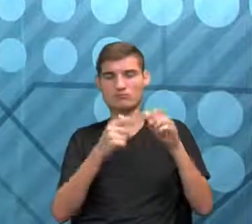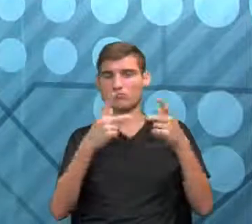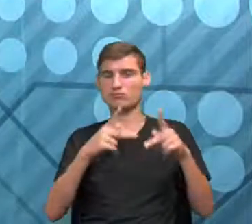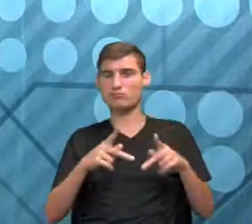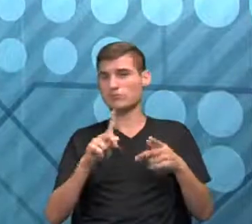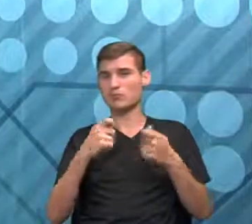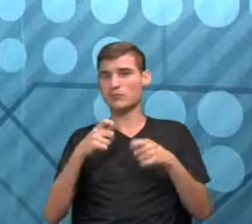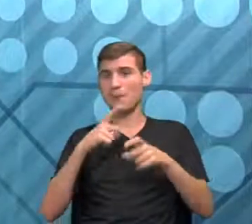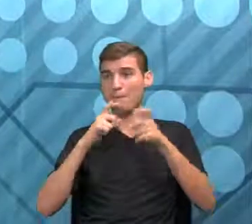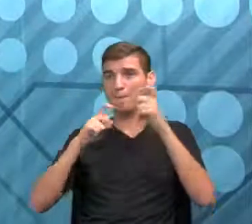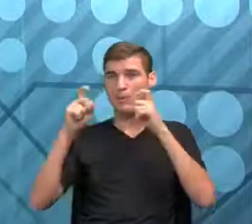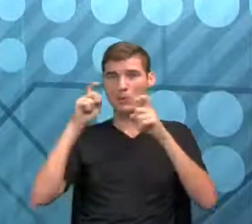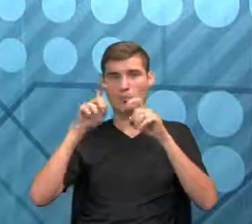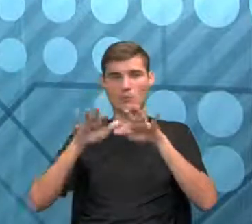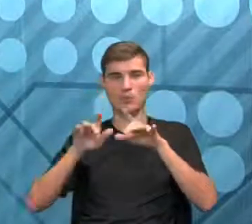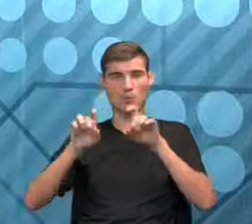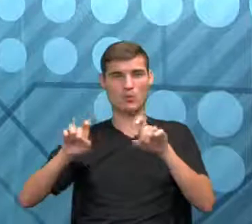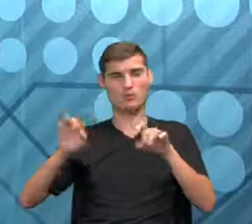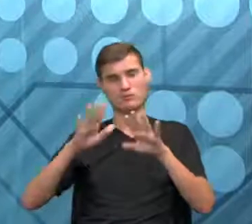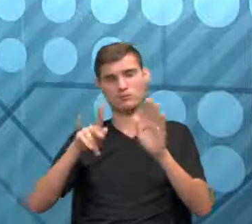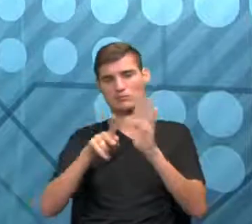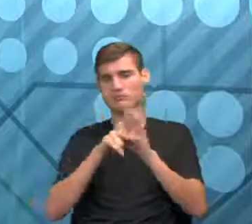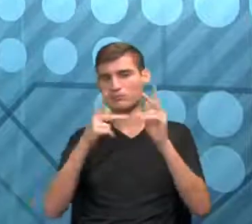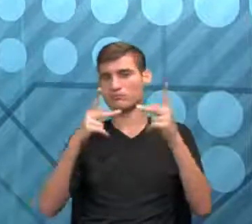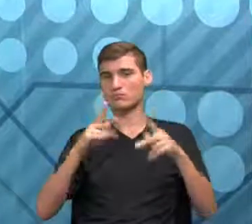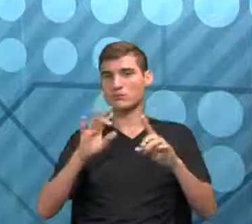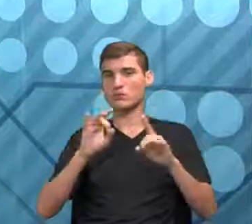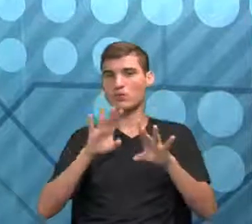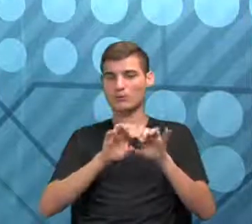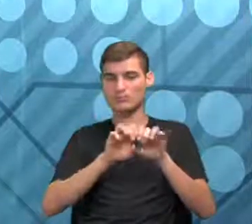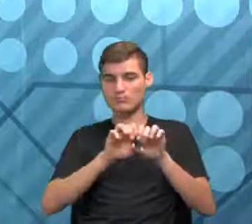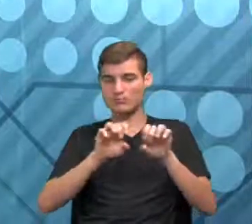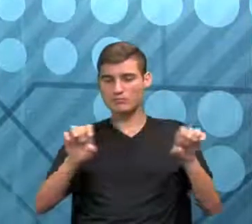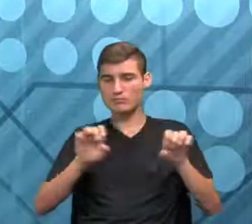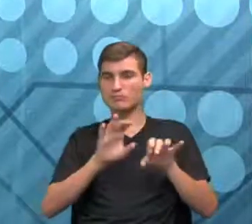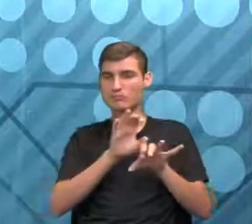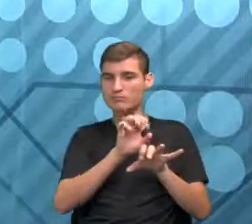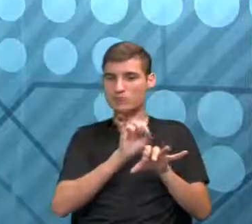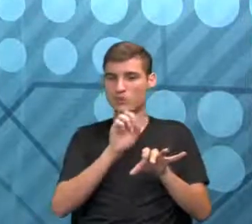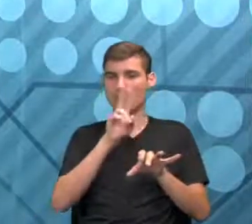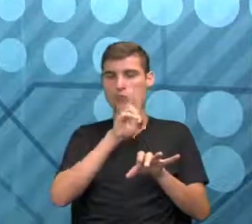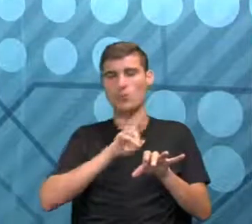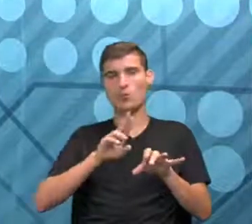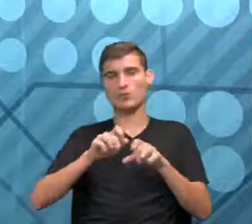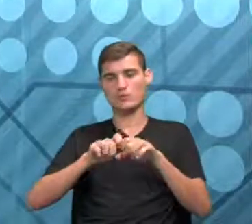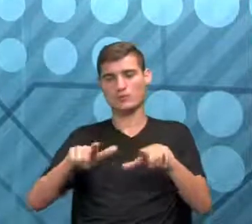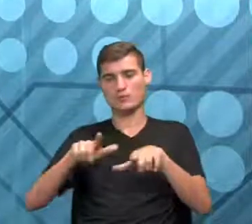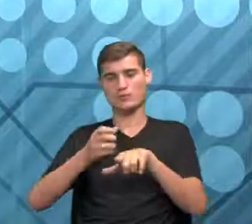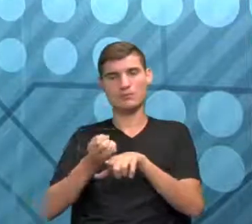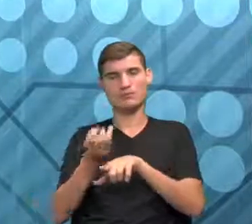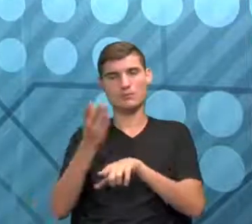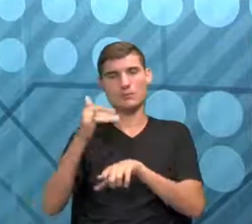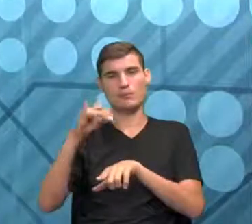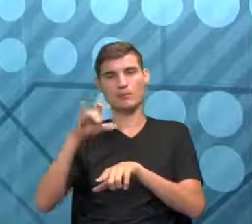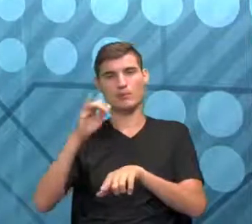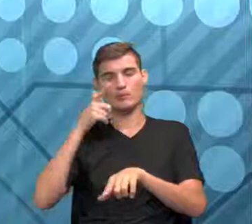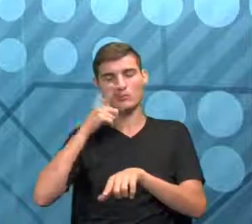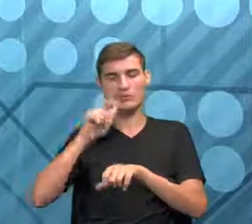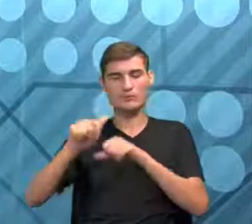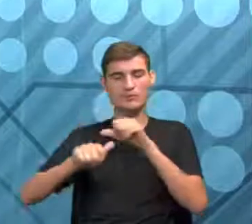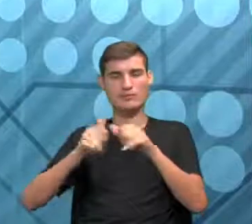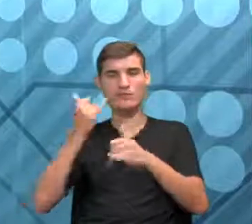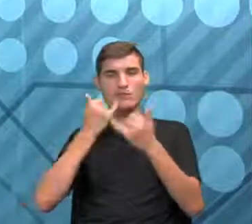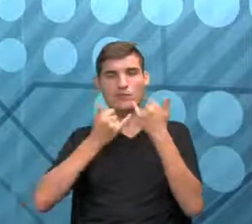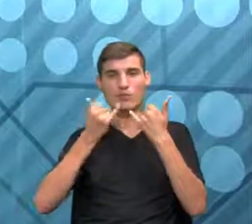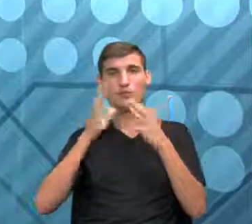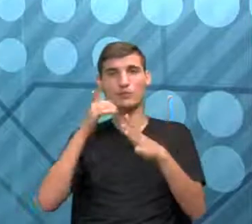no meu computador. Não, o modem vai fazer tudo isso. Então é só pegar o cabo que já está passado, utilizar o modem, com todas aquelas informações que acabamos de ver.